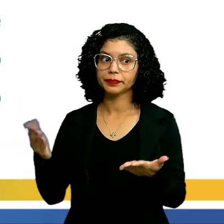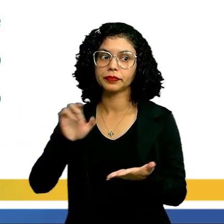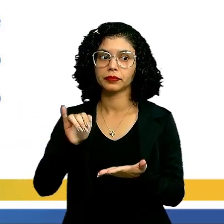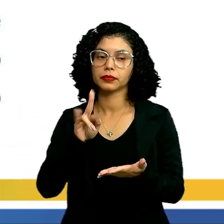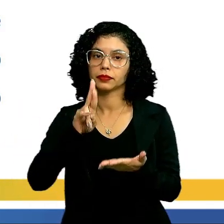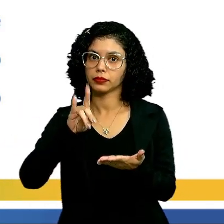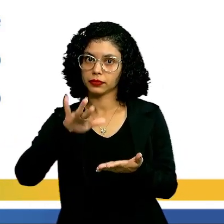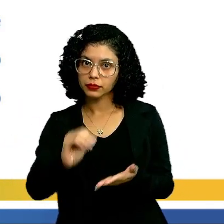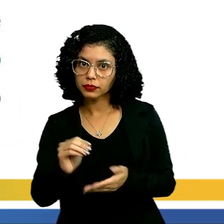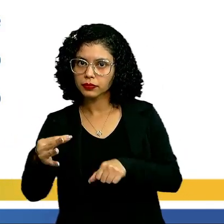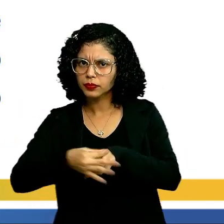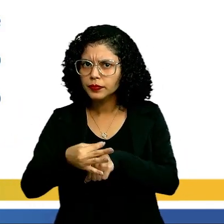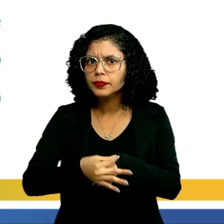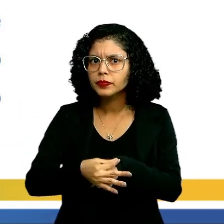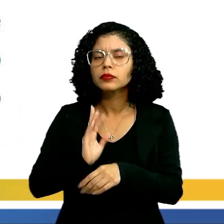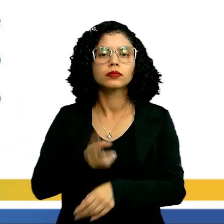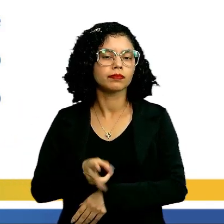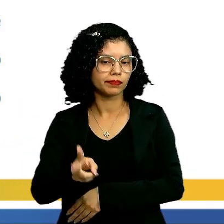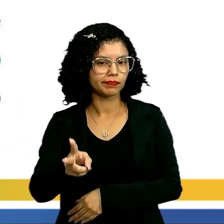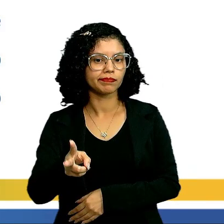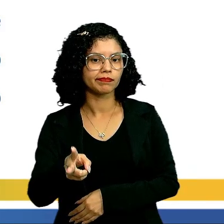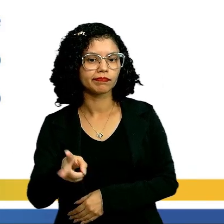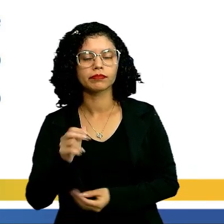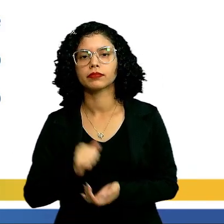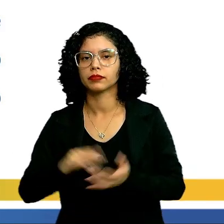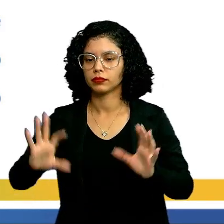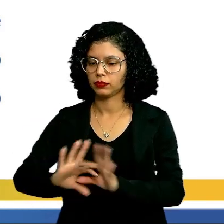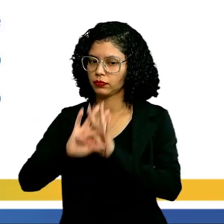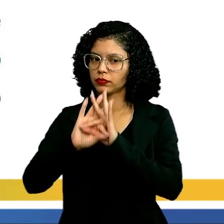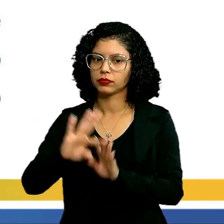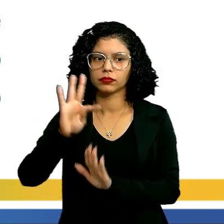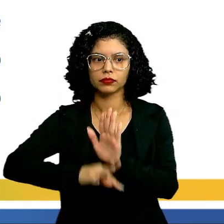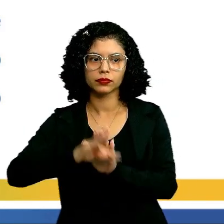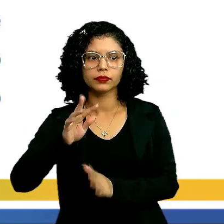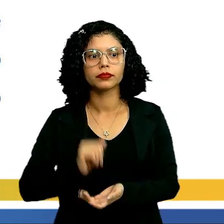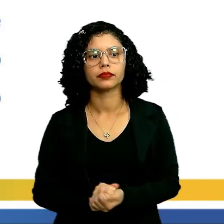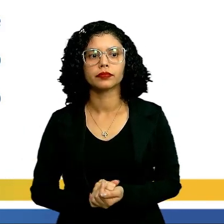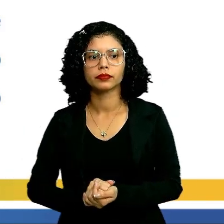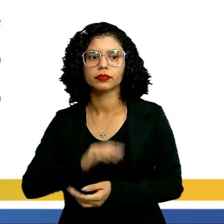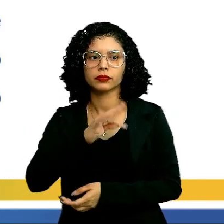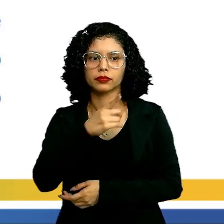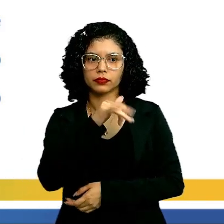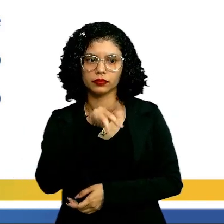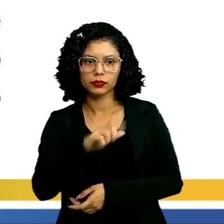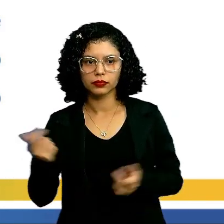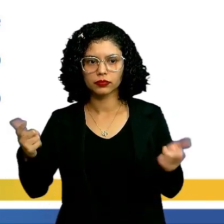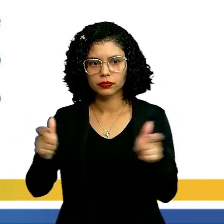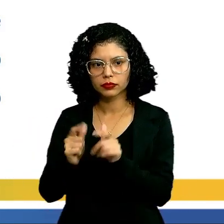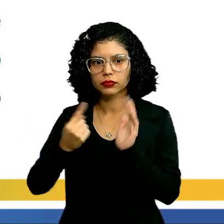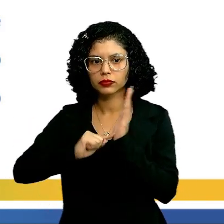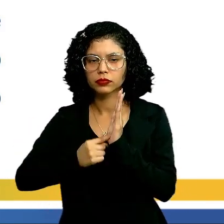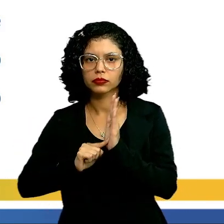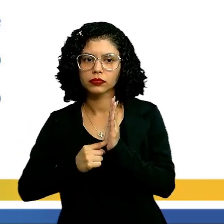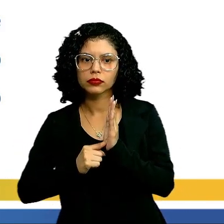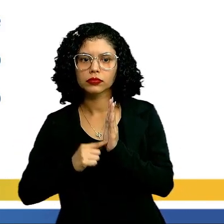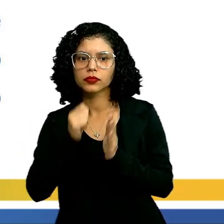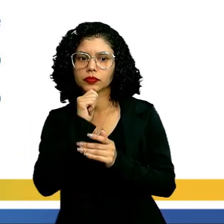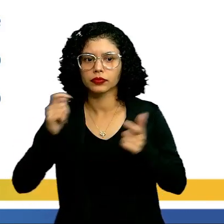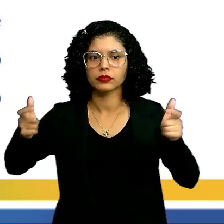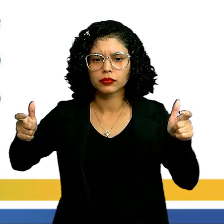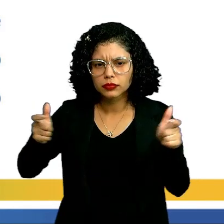olha o conectivo aí em negrito para dar continuidade, né, dar uma sequência ao texto. A taxa Selic diminuiu a ponto